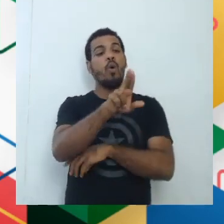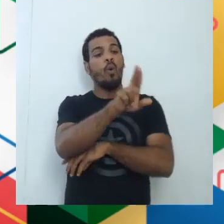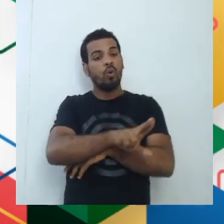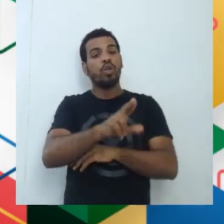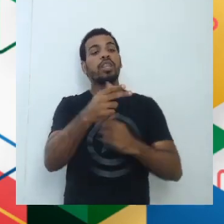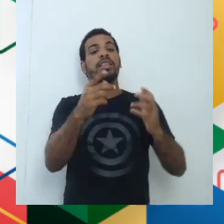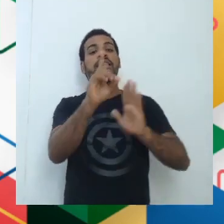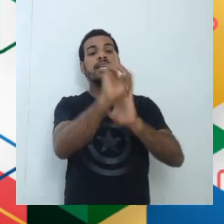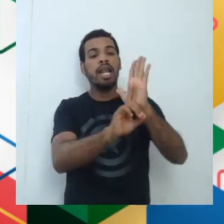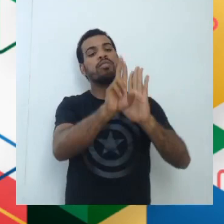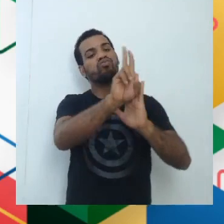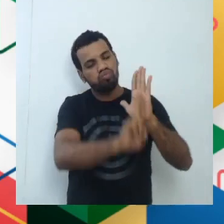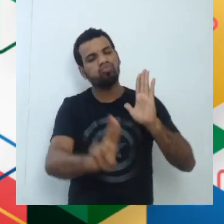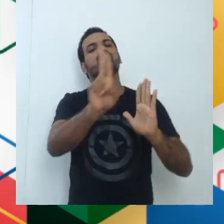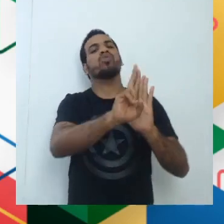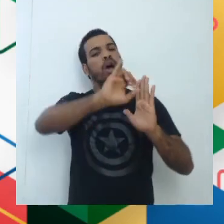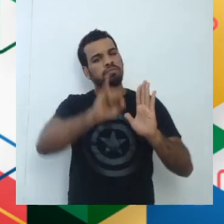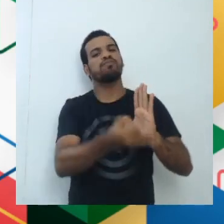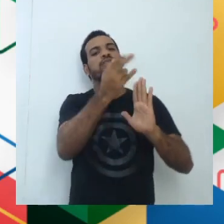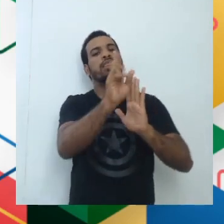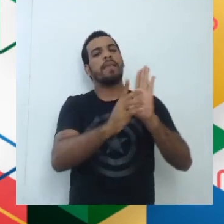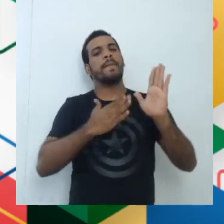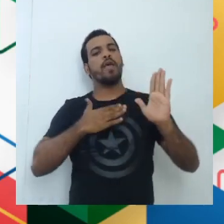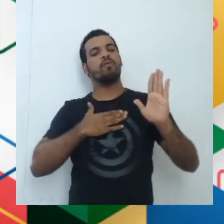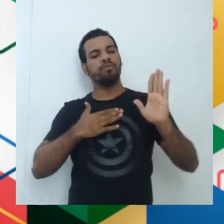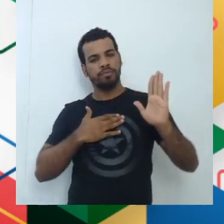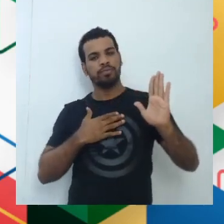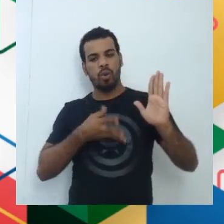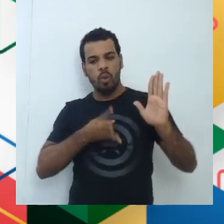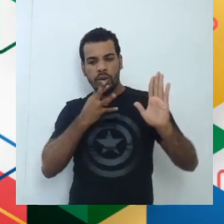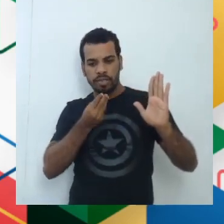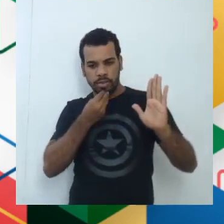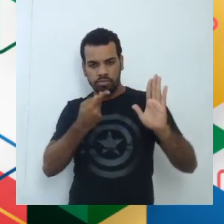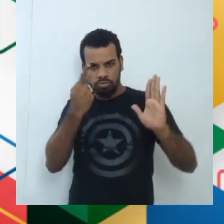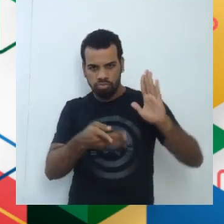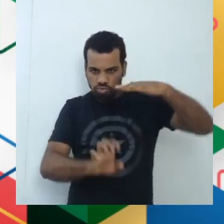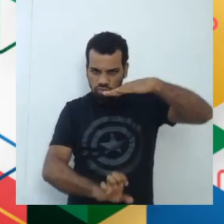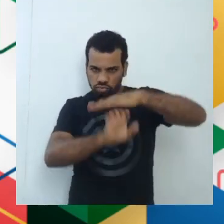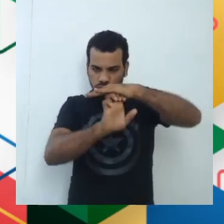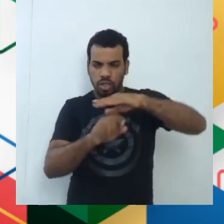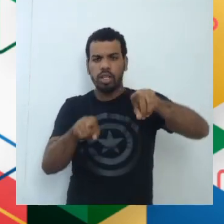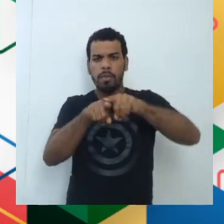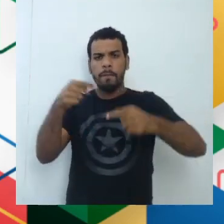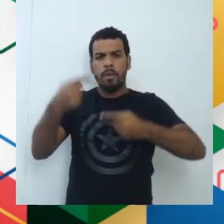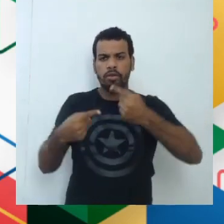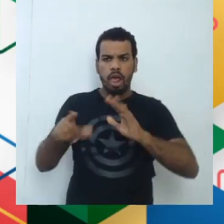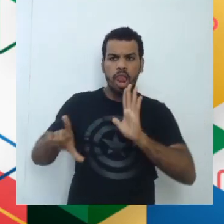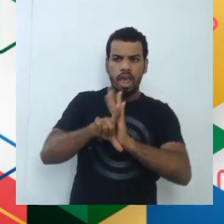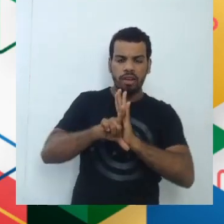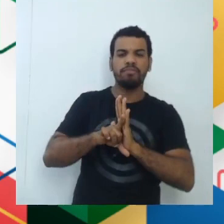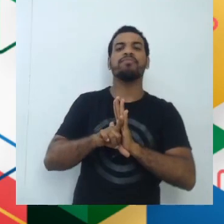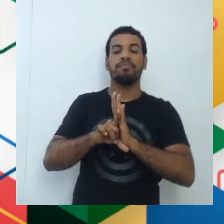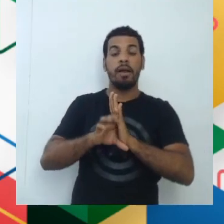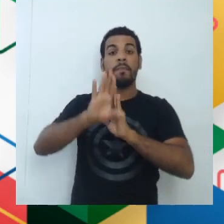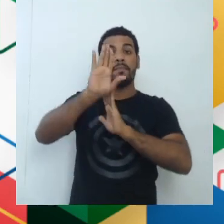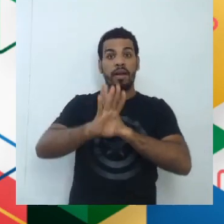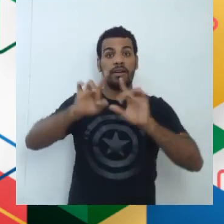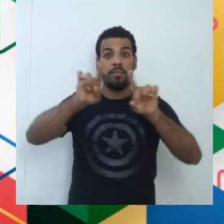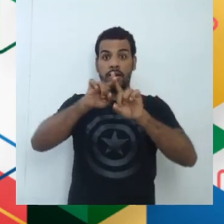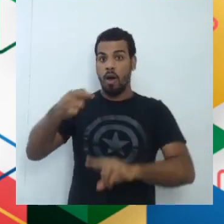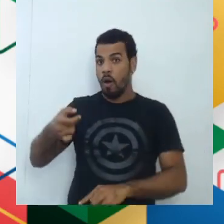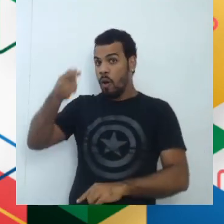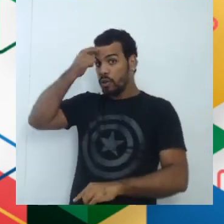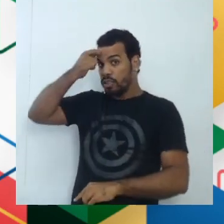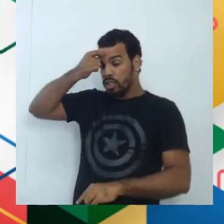o que pressupõe não somente conhecimento sobre o Estado, suas instituições políticas e as leis, mas também a